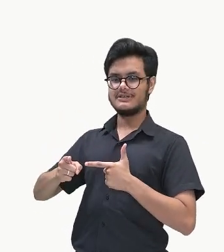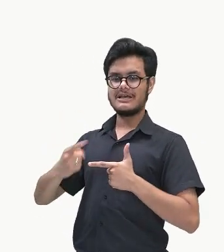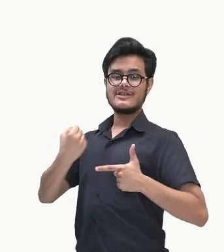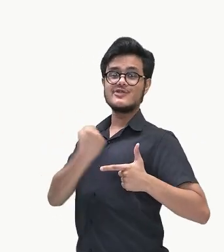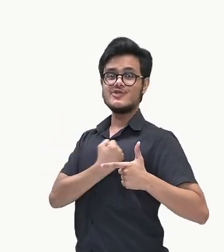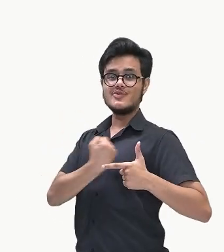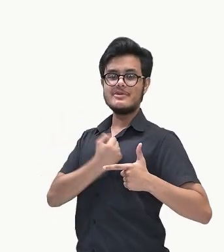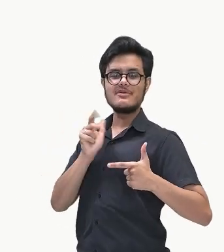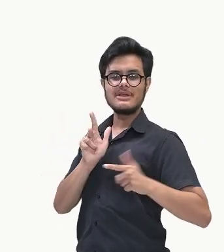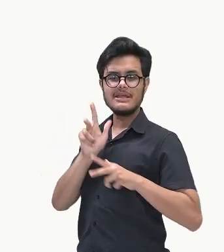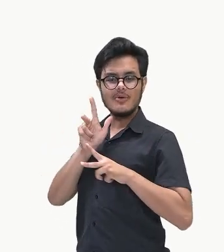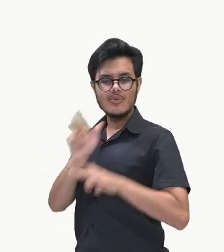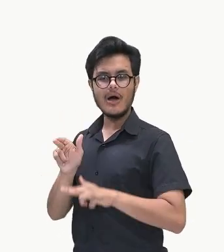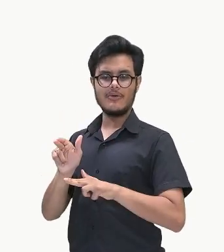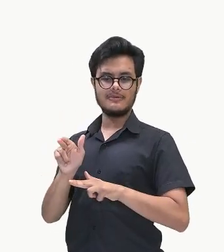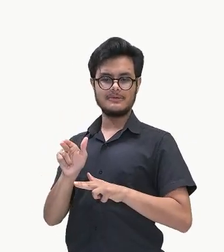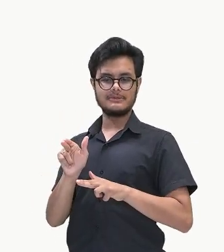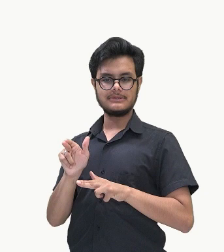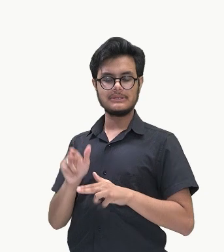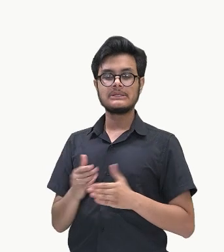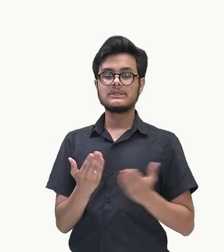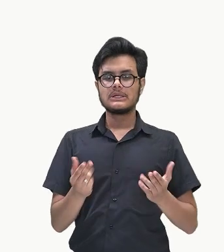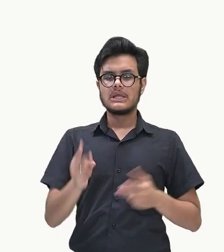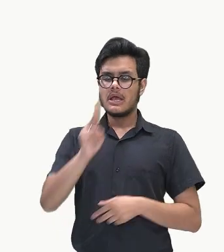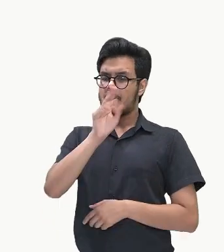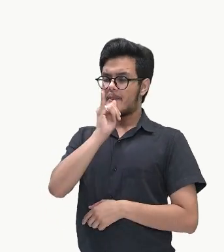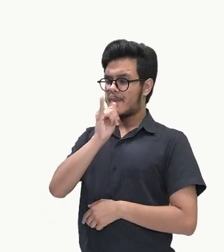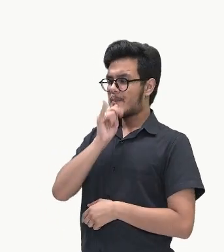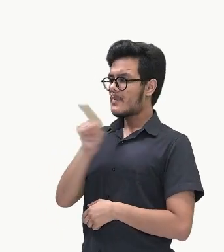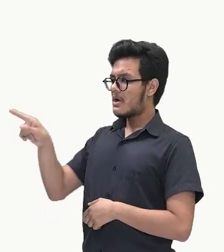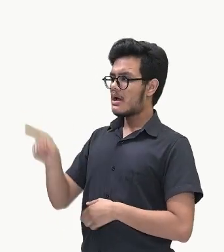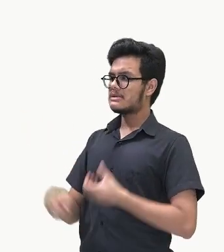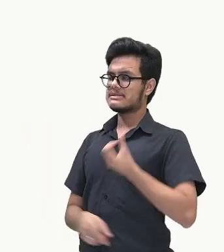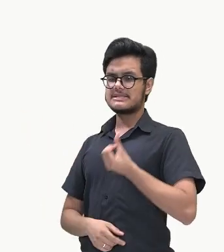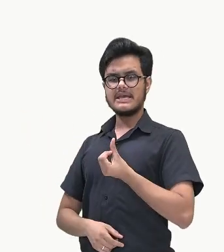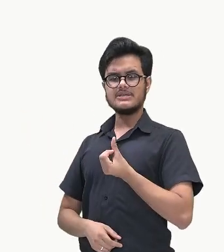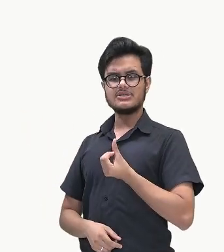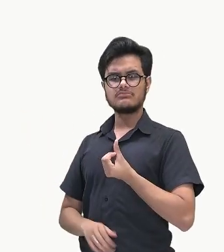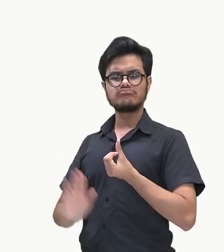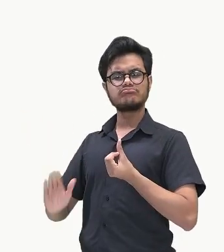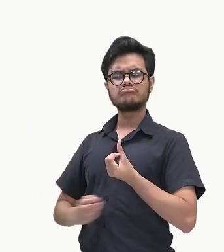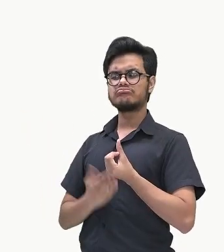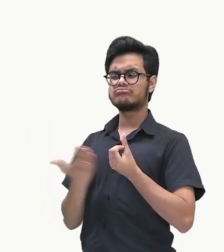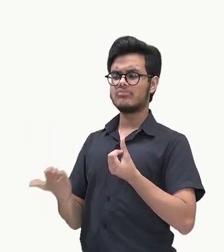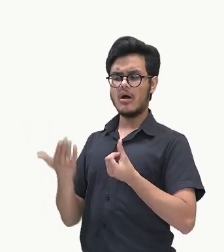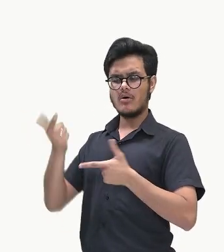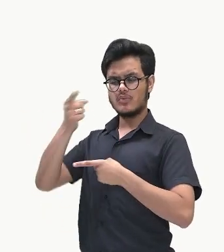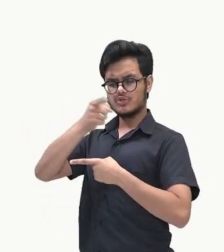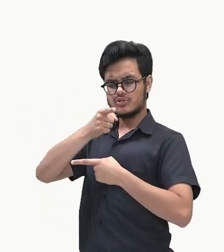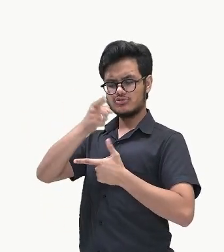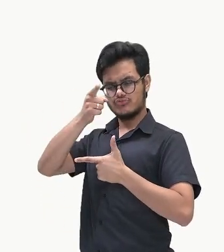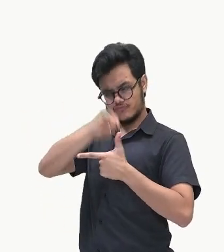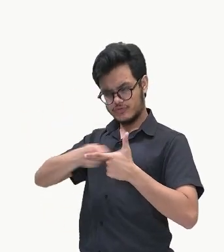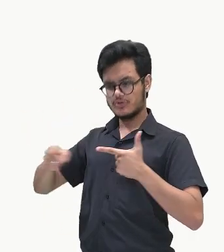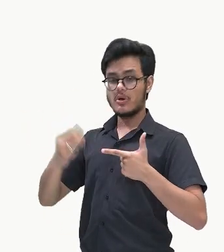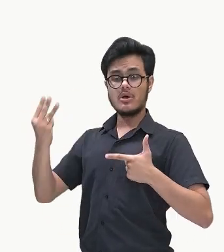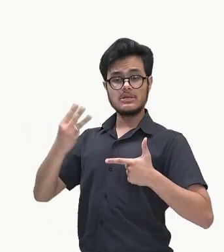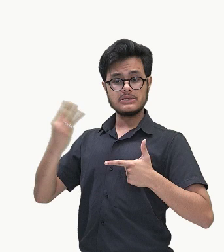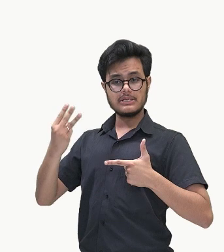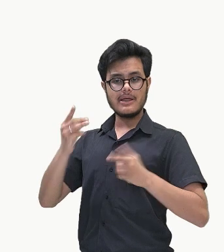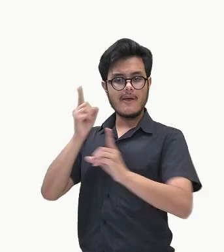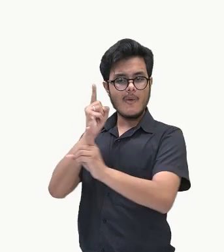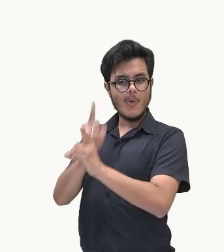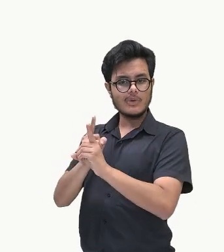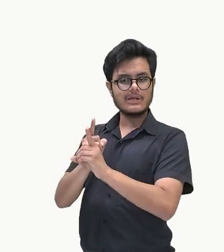mesmo número. Como eu sei que eu quero chegar no 6, qual é o número que eu vou multiplicar aqui por 3 para chegar em